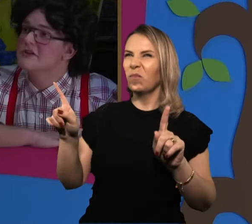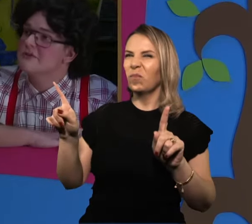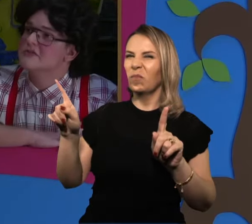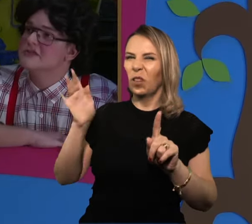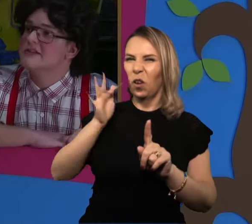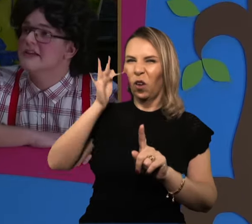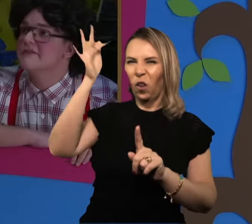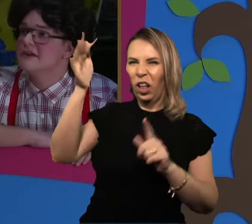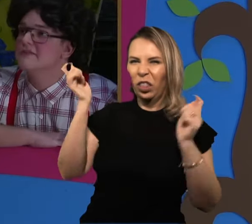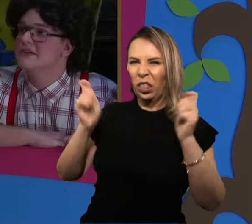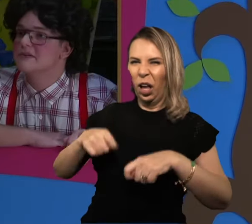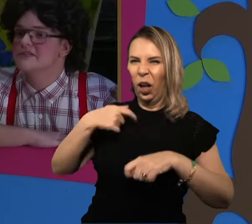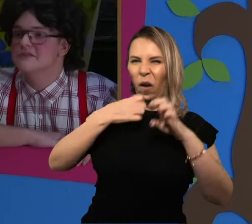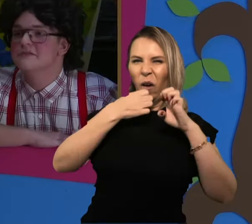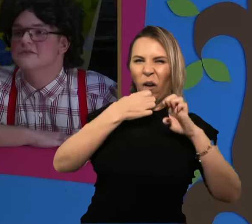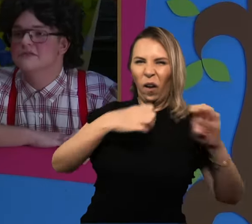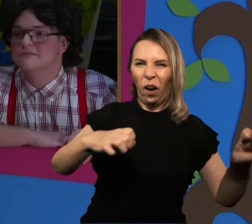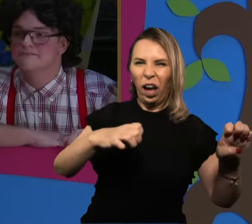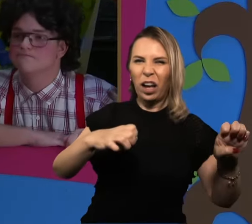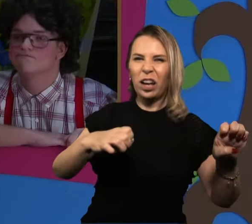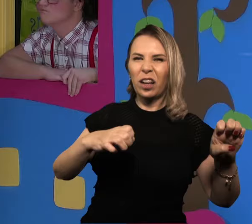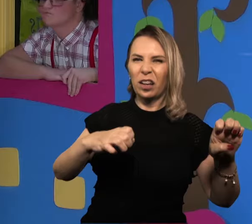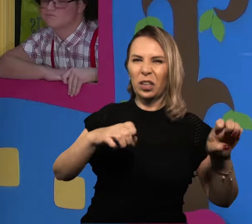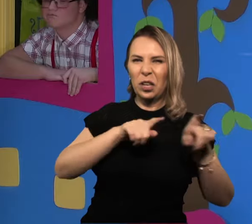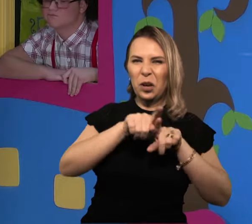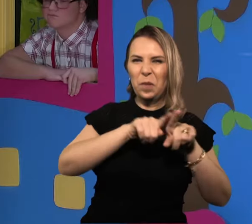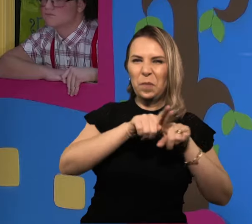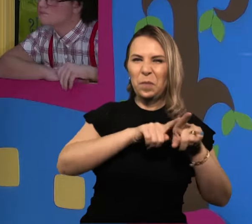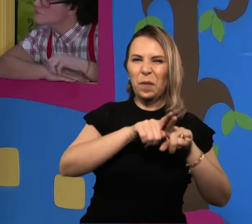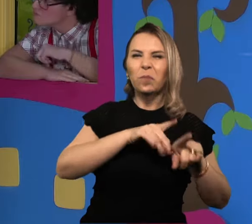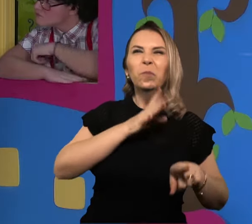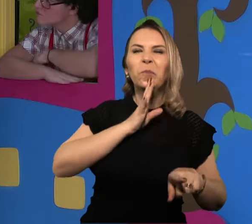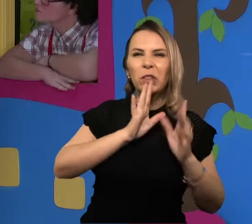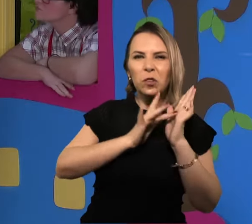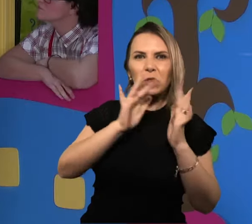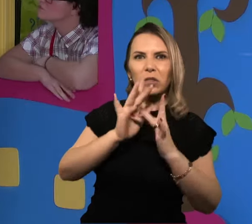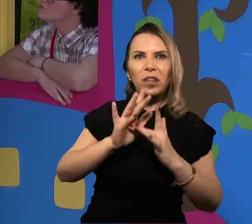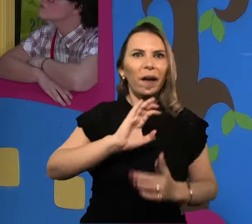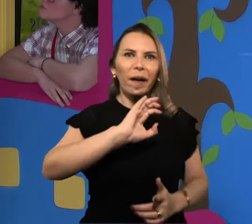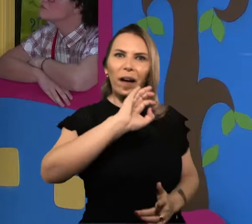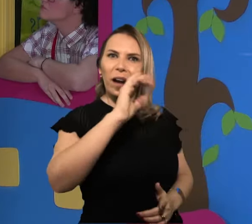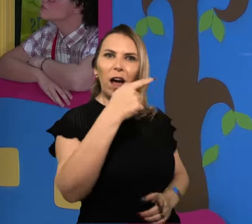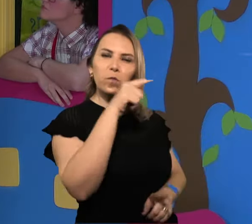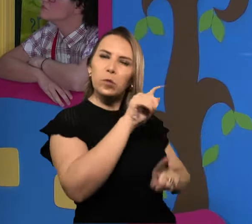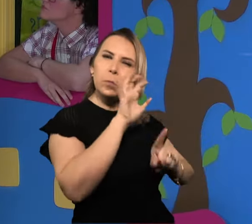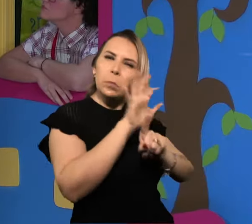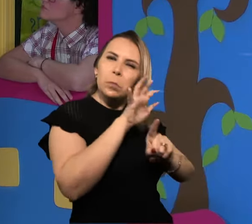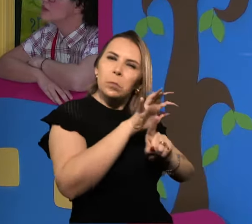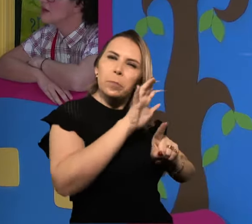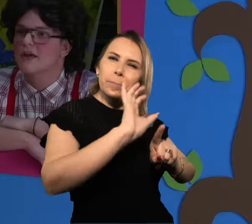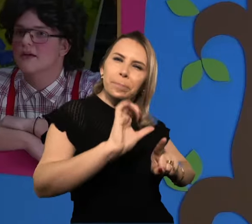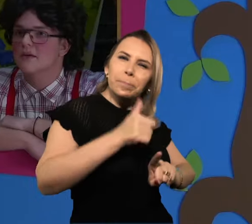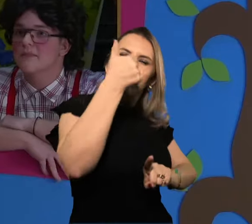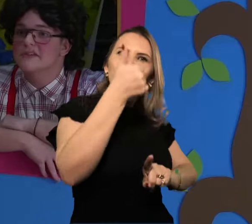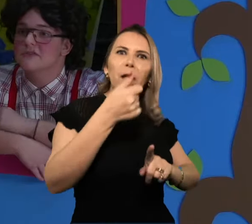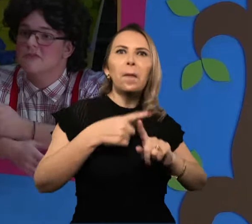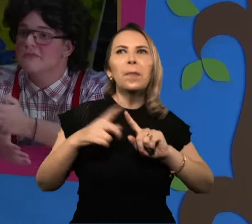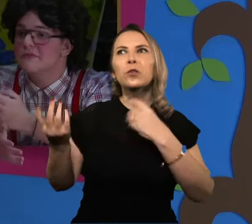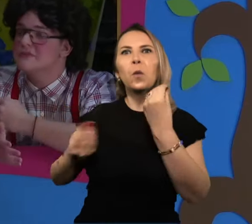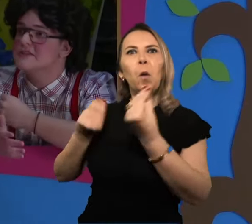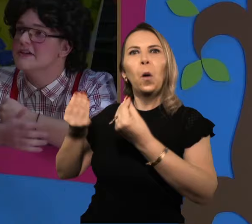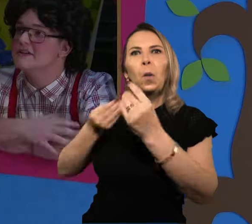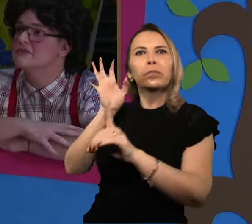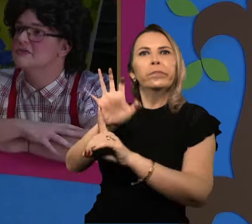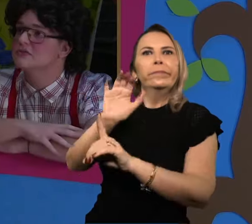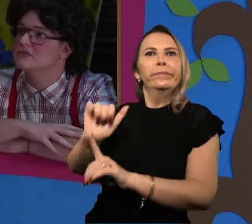será que um dia eu vou conseguir levar a Vicky pra Jesus? Claro, Neco, é só você se tornar um influencer dela. Mas